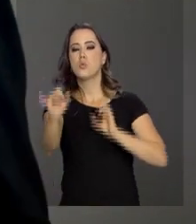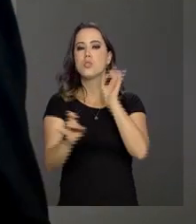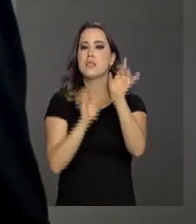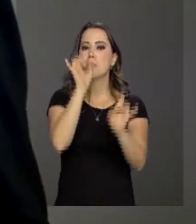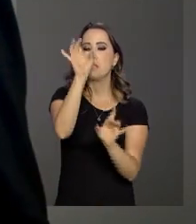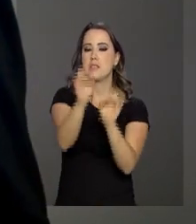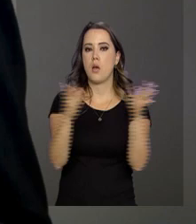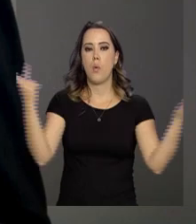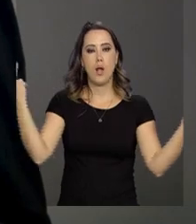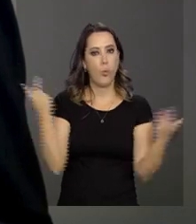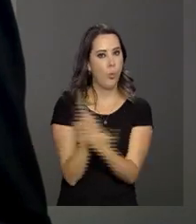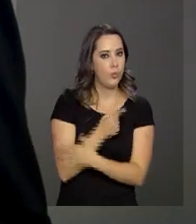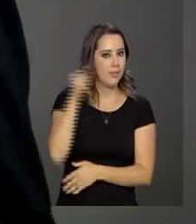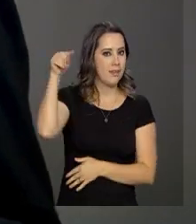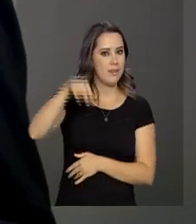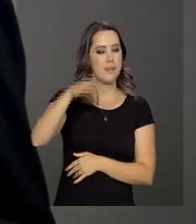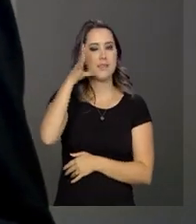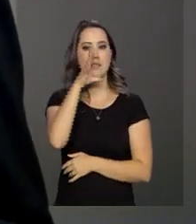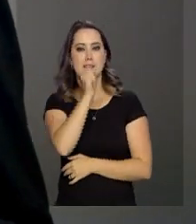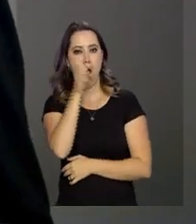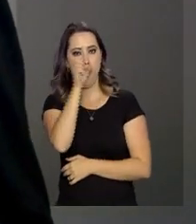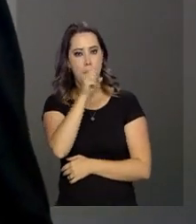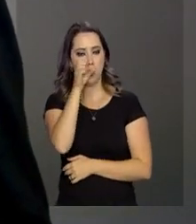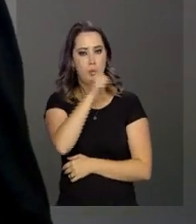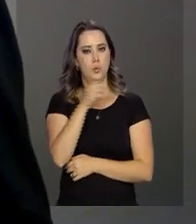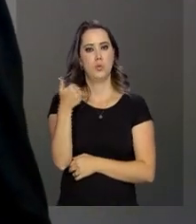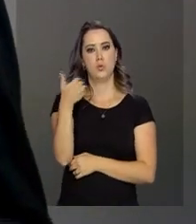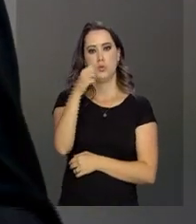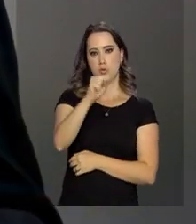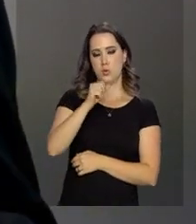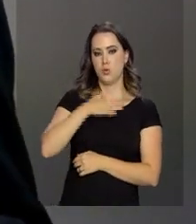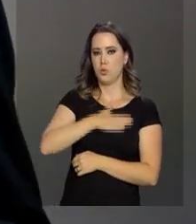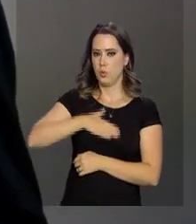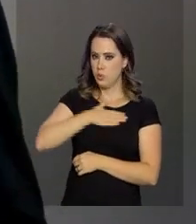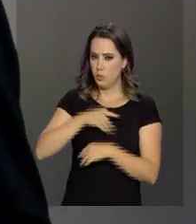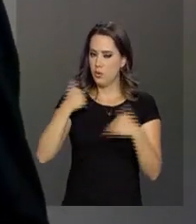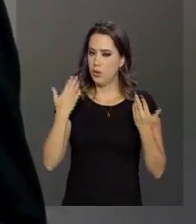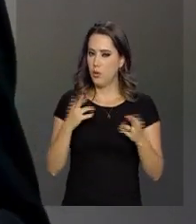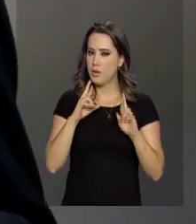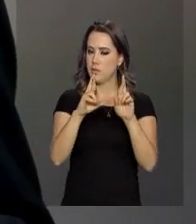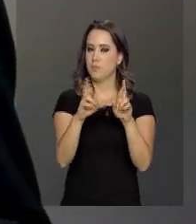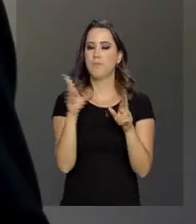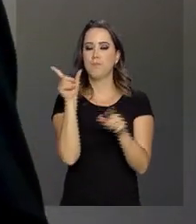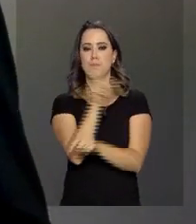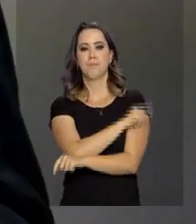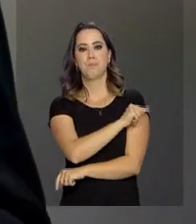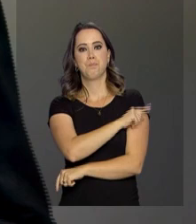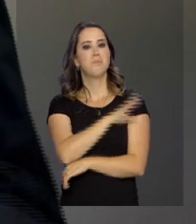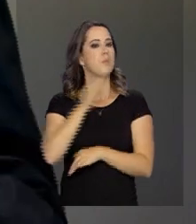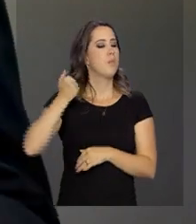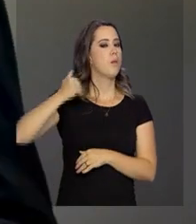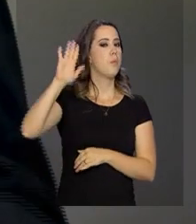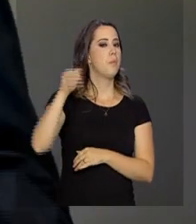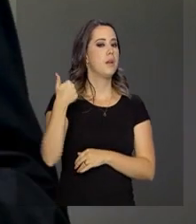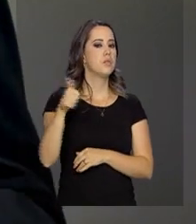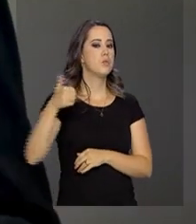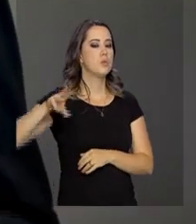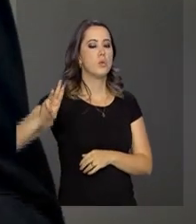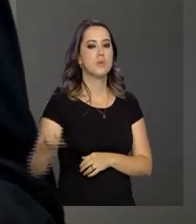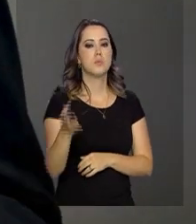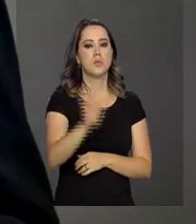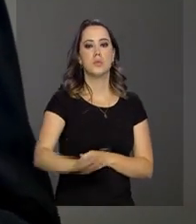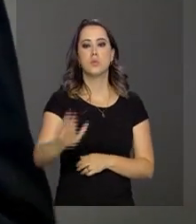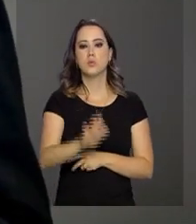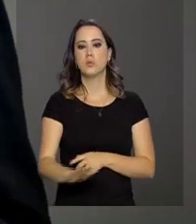ocorre neste sábado dia 18 de agosto a expectativa é imunizar mais de 11 milhões